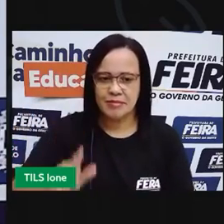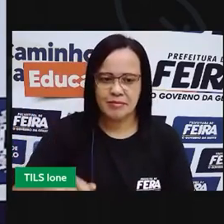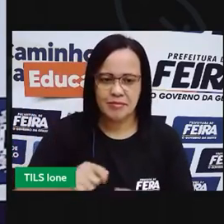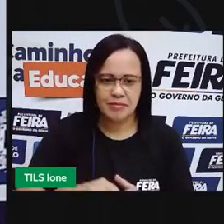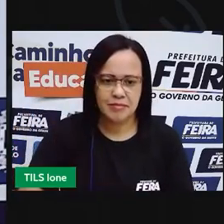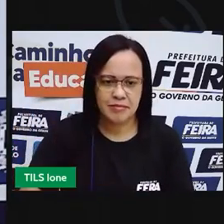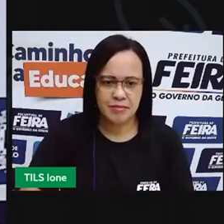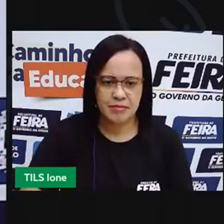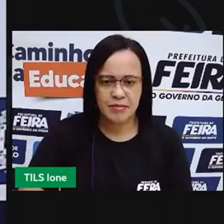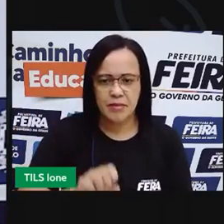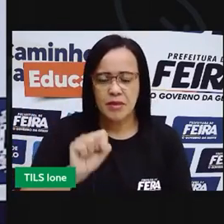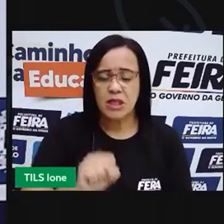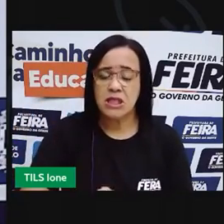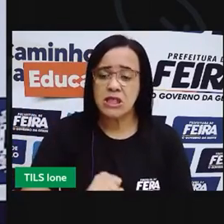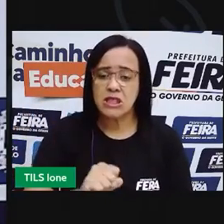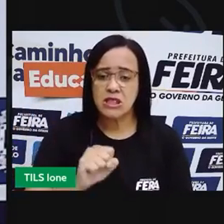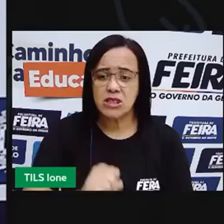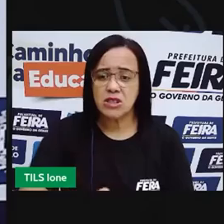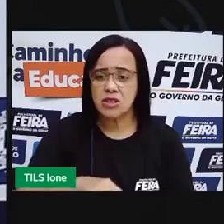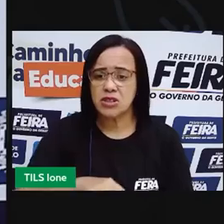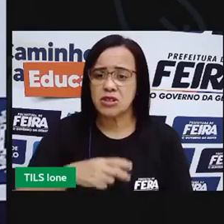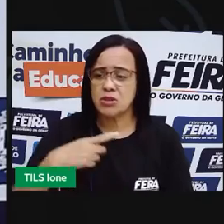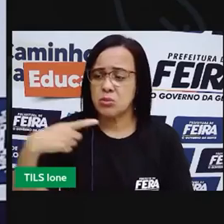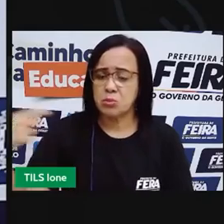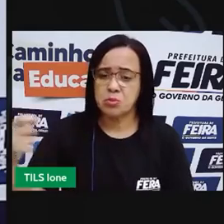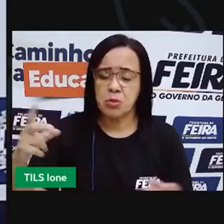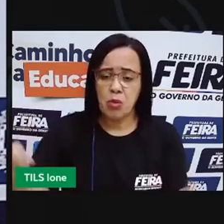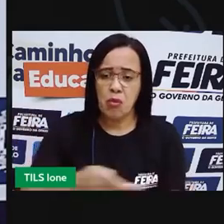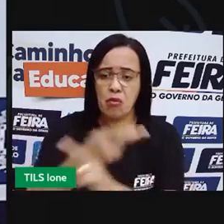um pouco